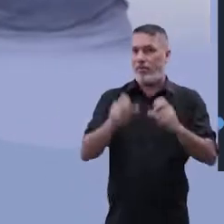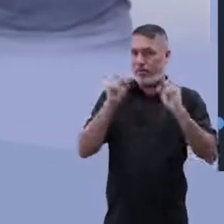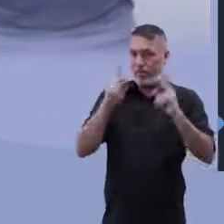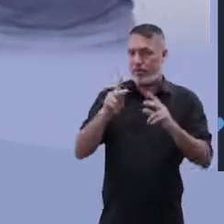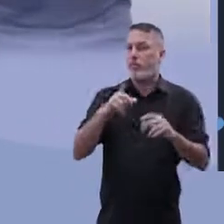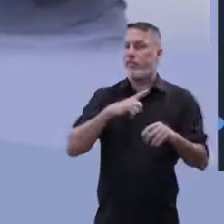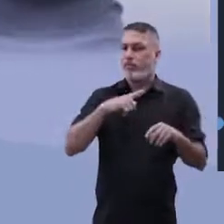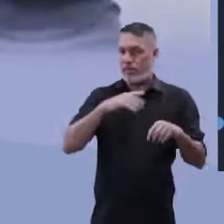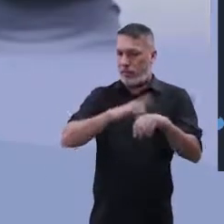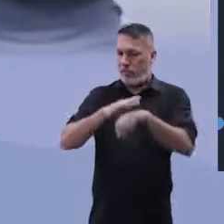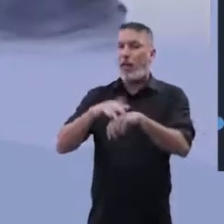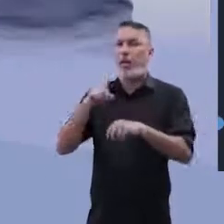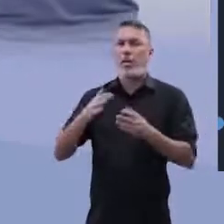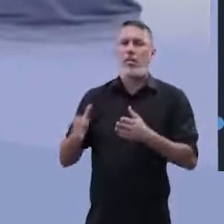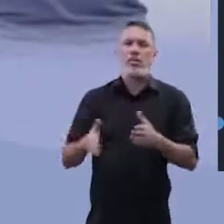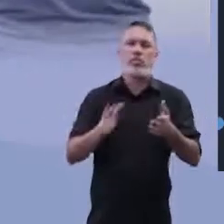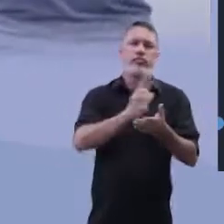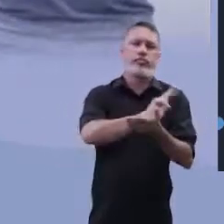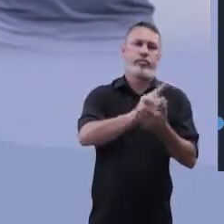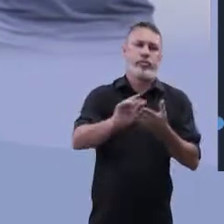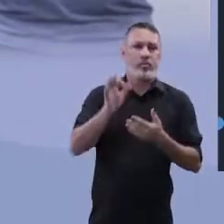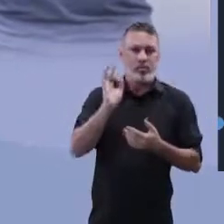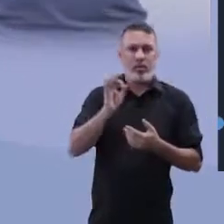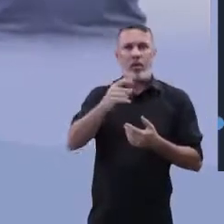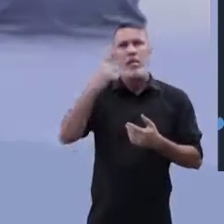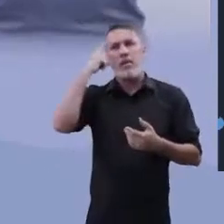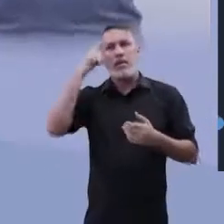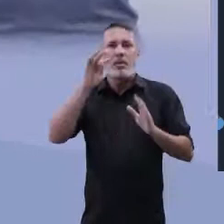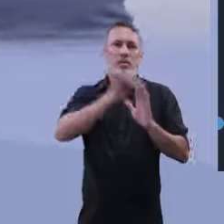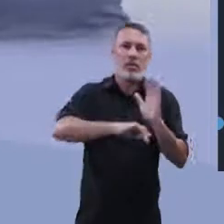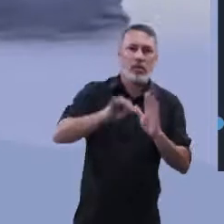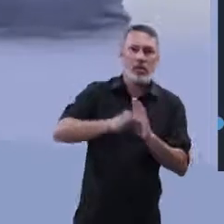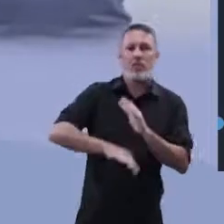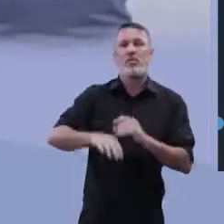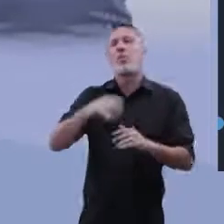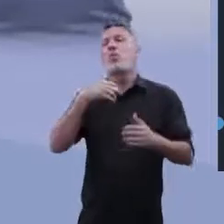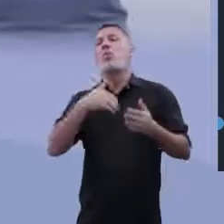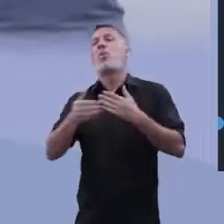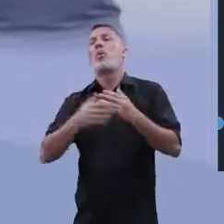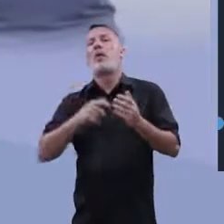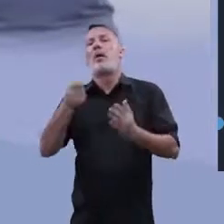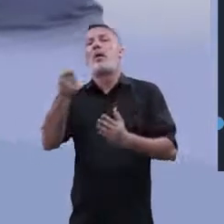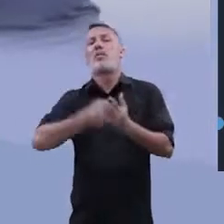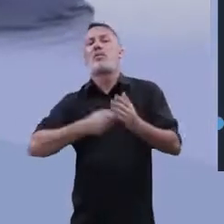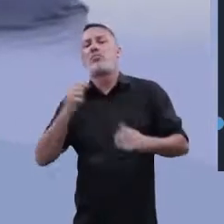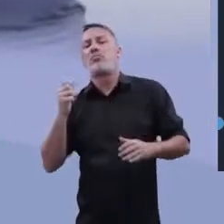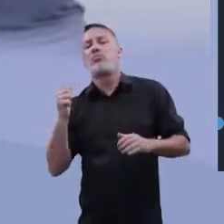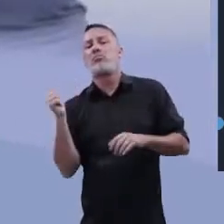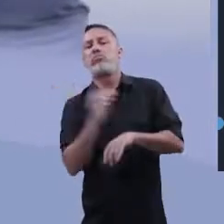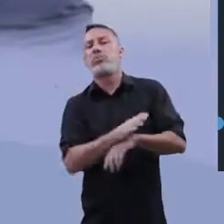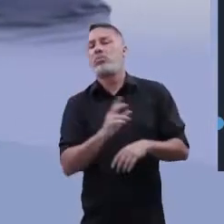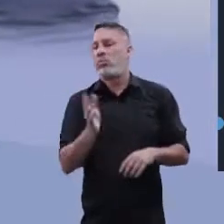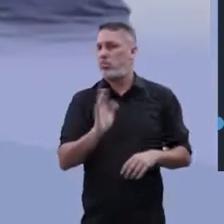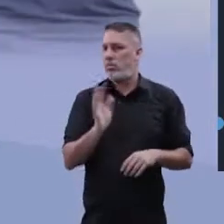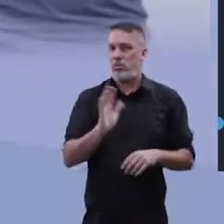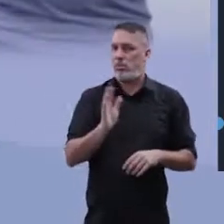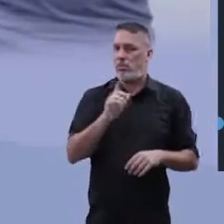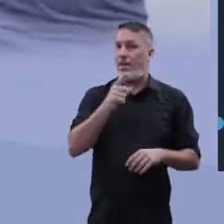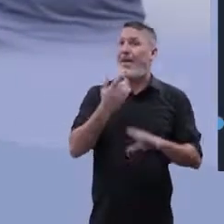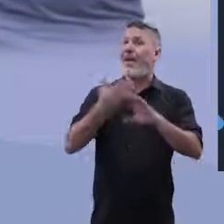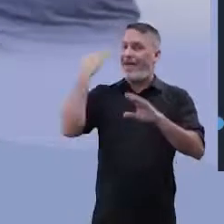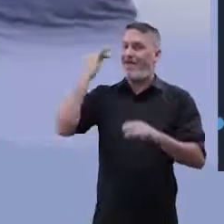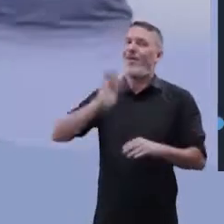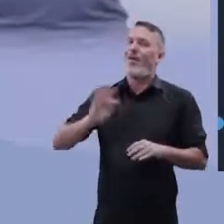sempre falei com vocês, nós temos vários caminhos para pensar em um texto. E não é jogar tudo na redação. Você vai fazer isso quando você estiver